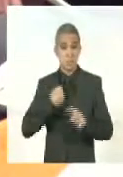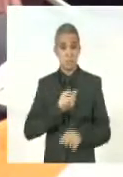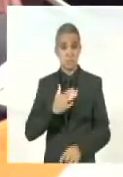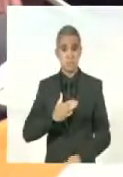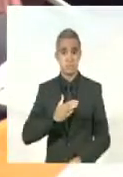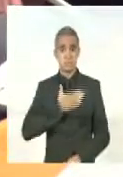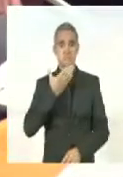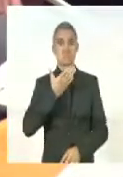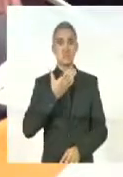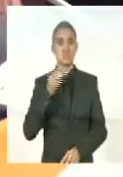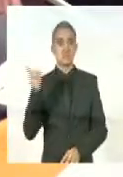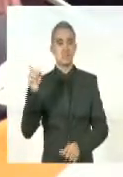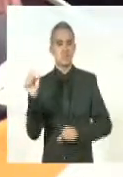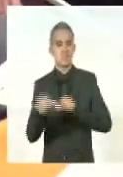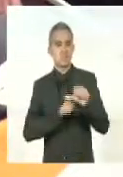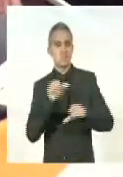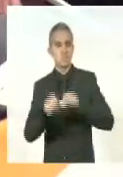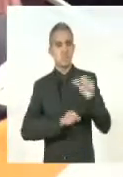o atestado na Jucema,